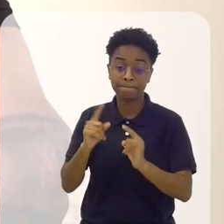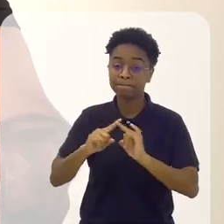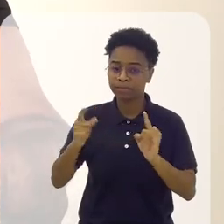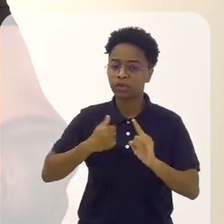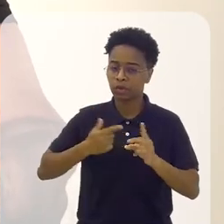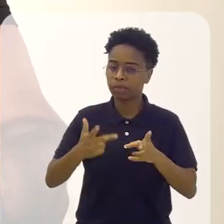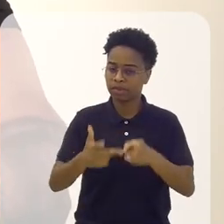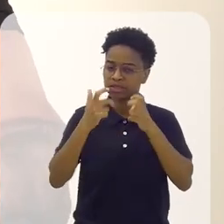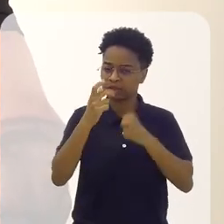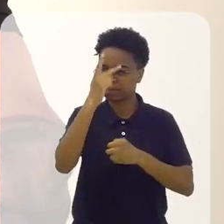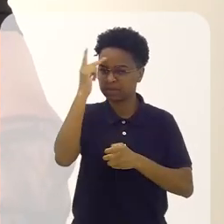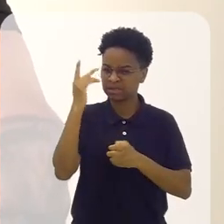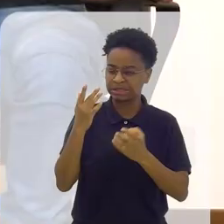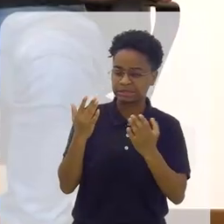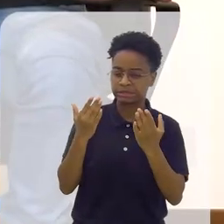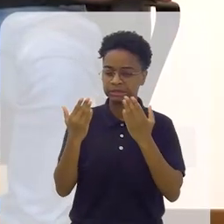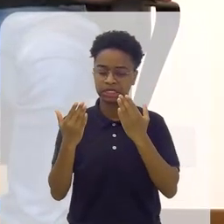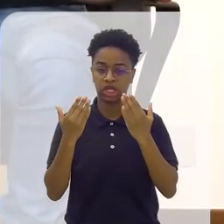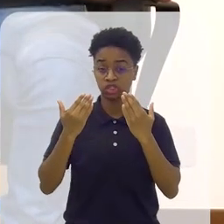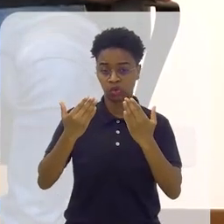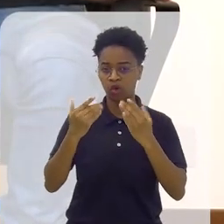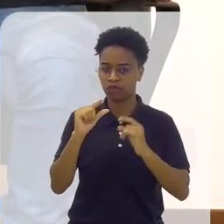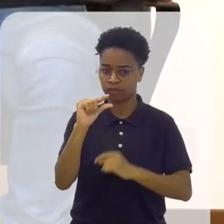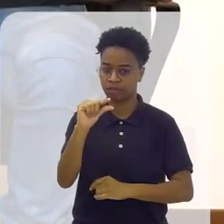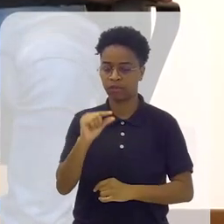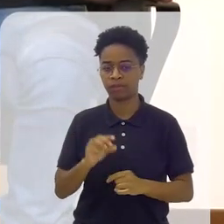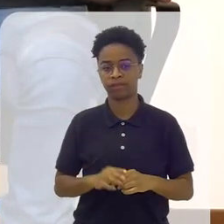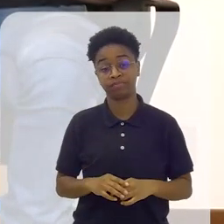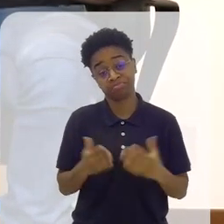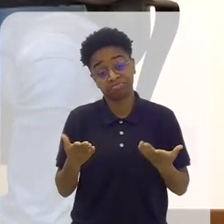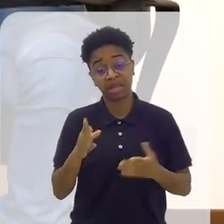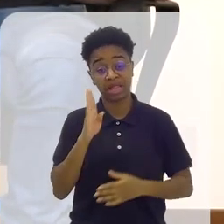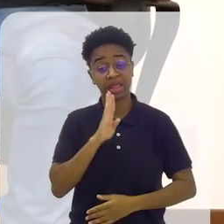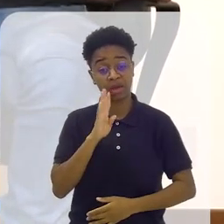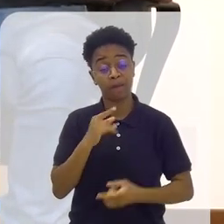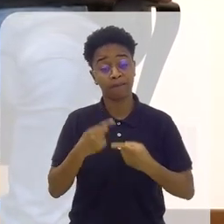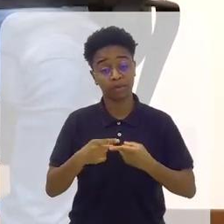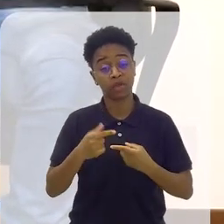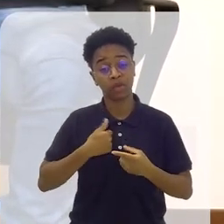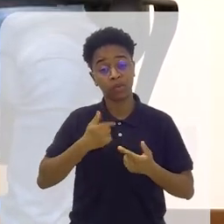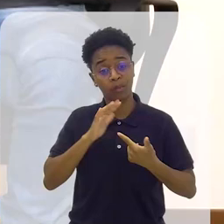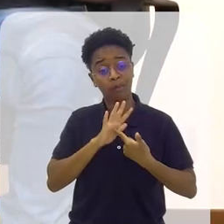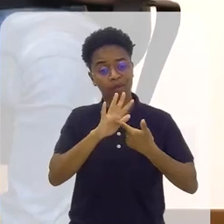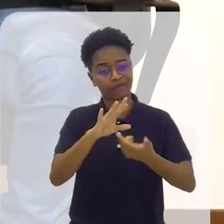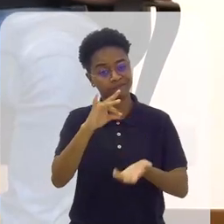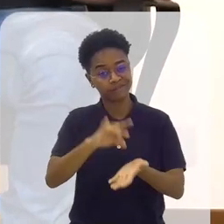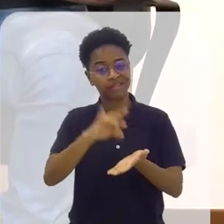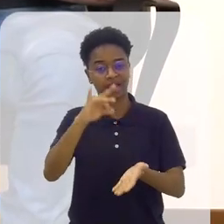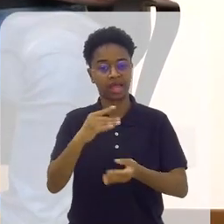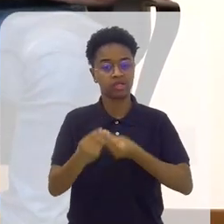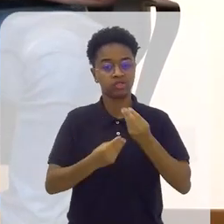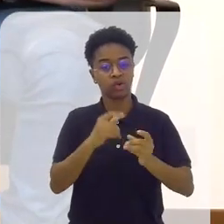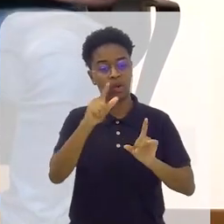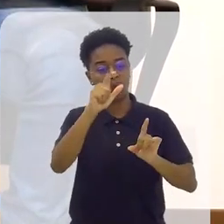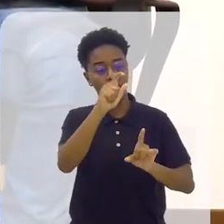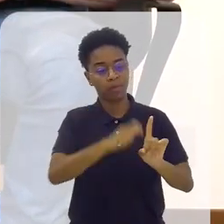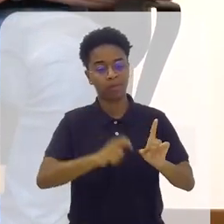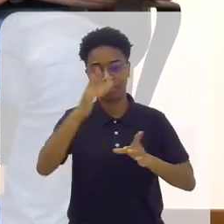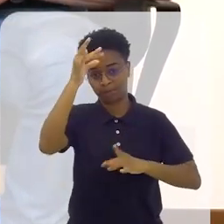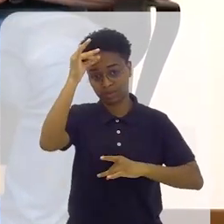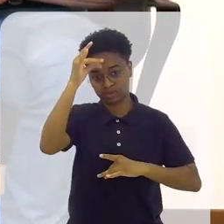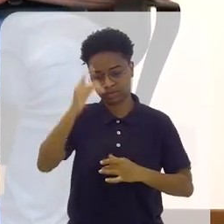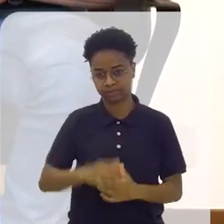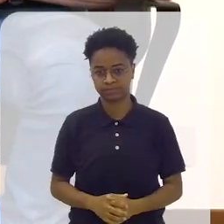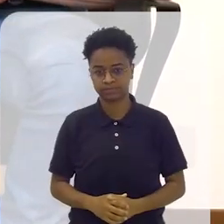eu percebo que as pessoas ficam com o pé atrás. Isso para mim, de uma forma, é legal, porque eu tô conseguindo passar. E olha que